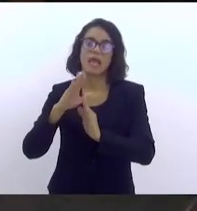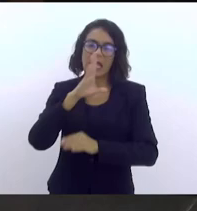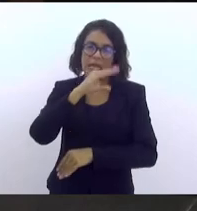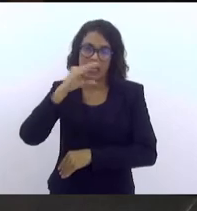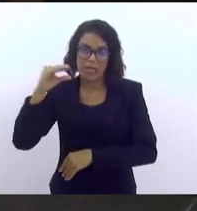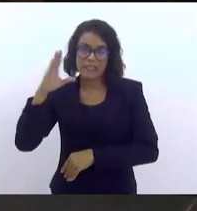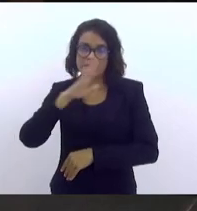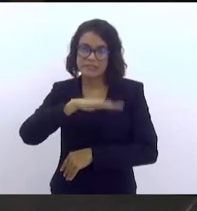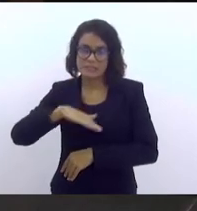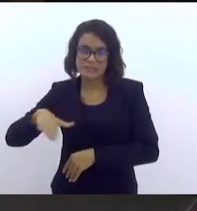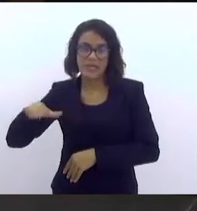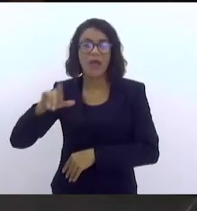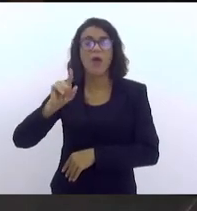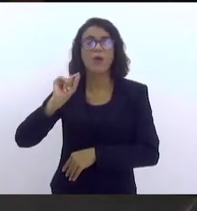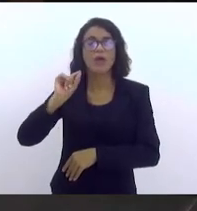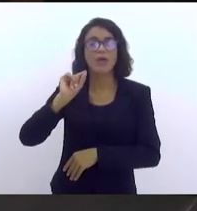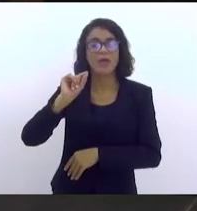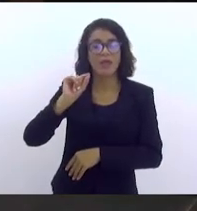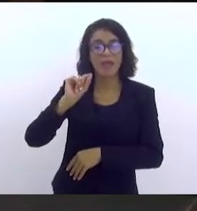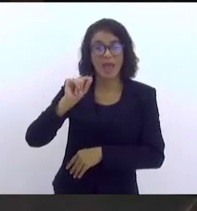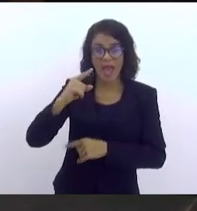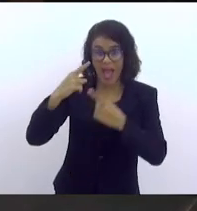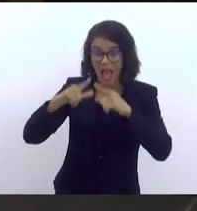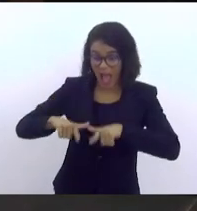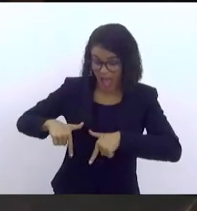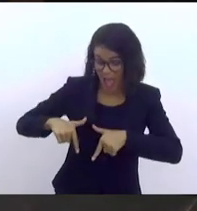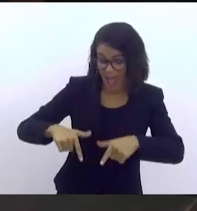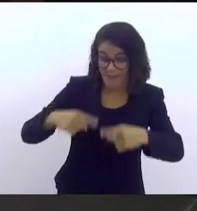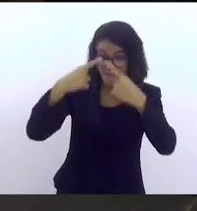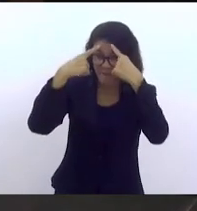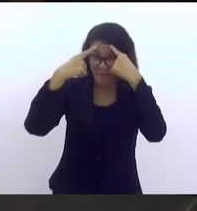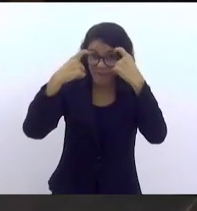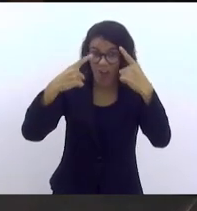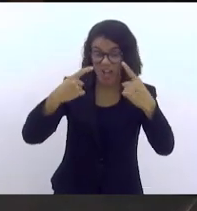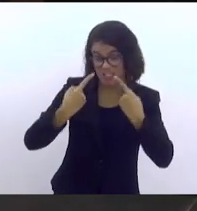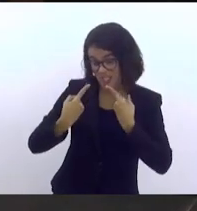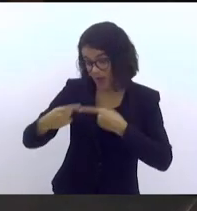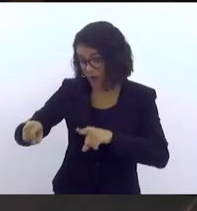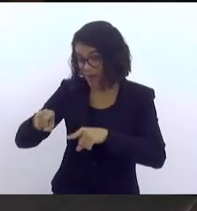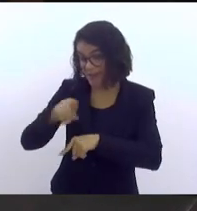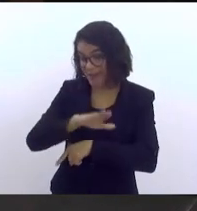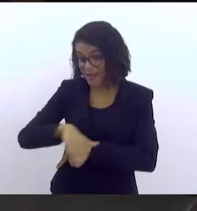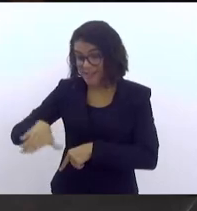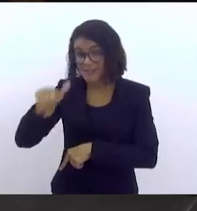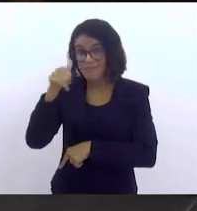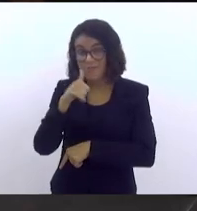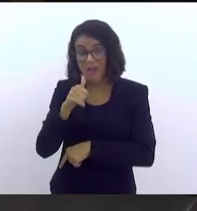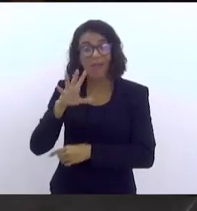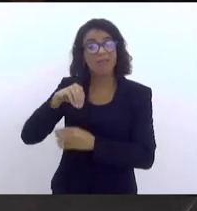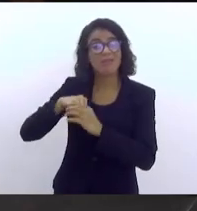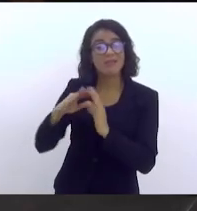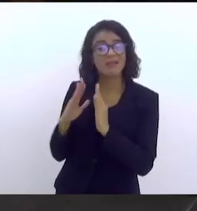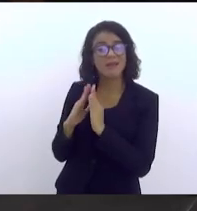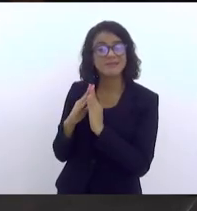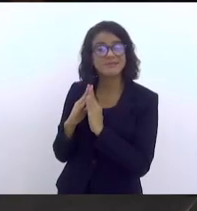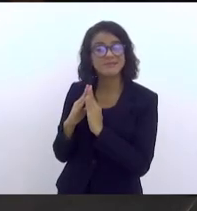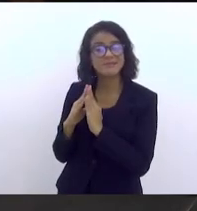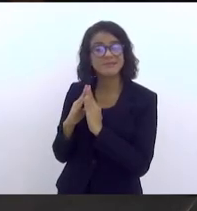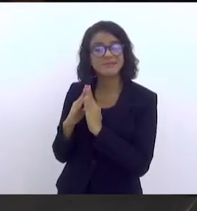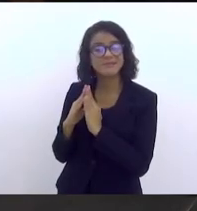são cometidos né esses atos de violência contra crianças e contra as mulheres dentro de casa